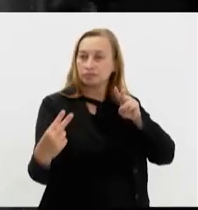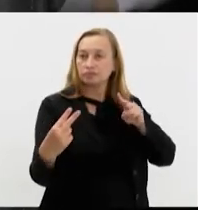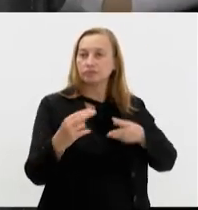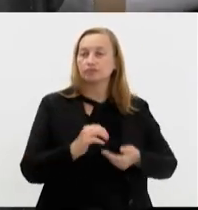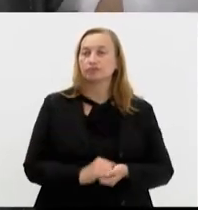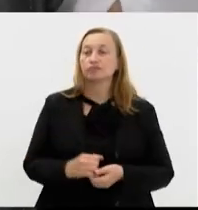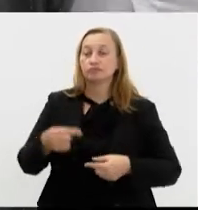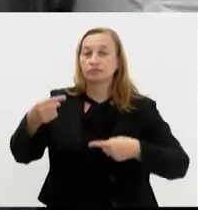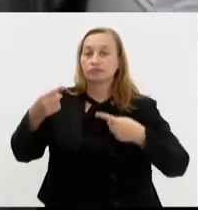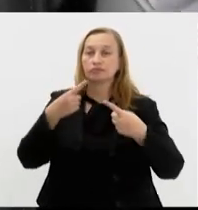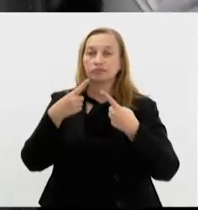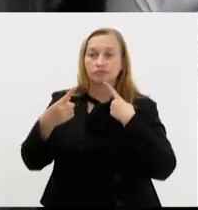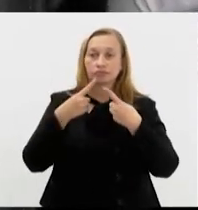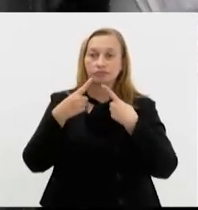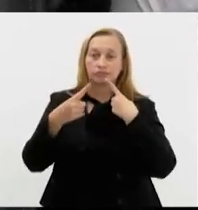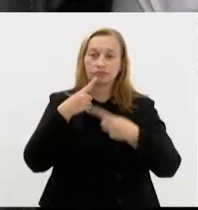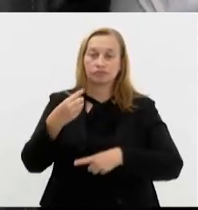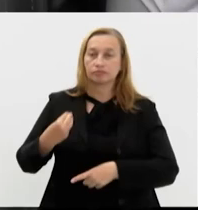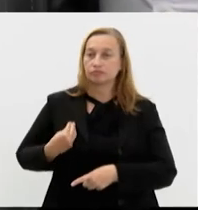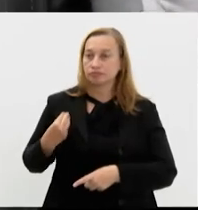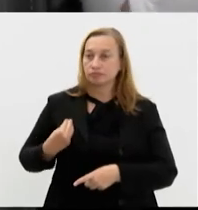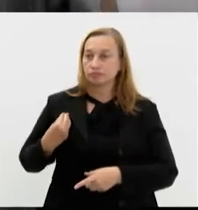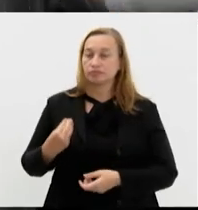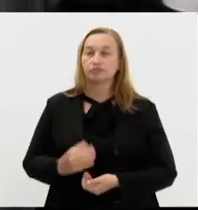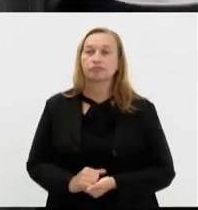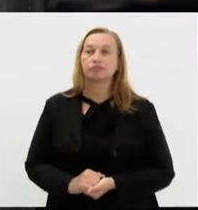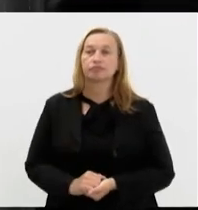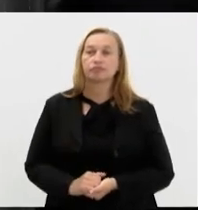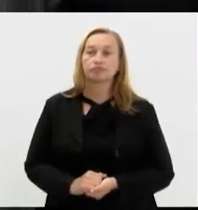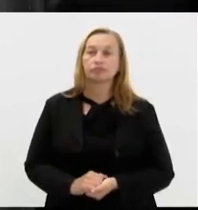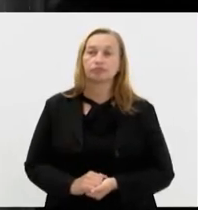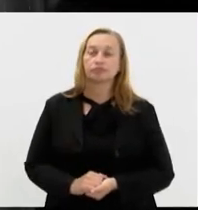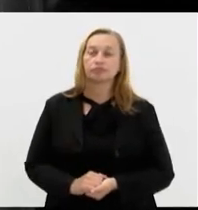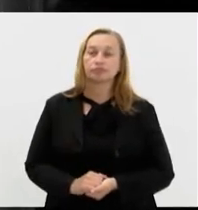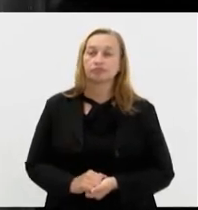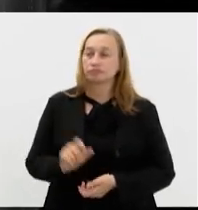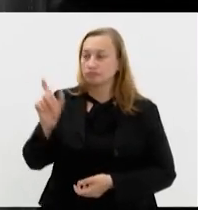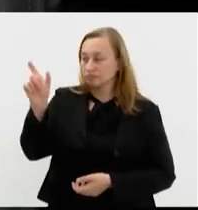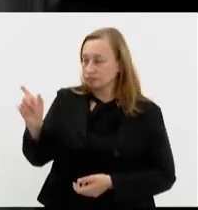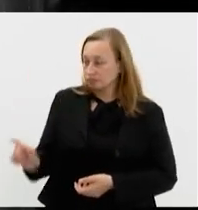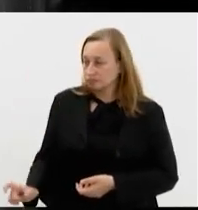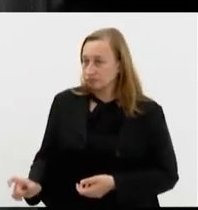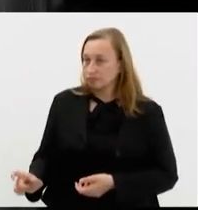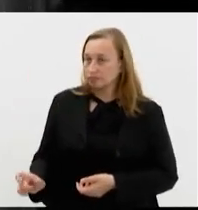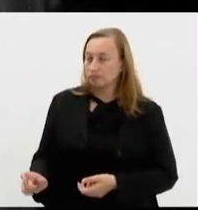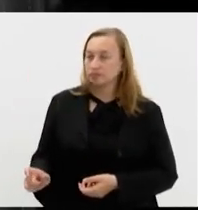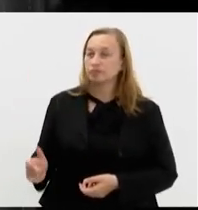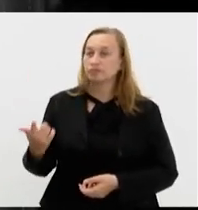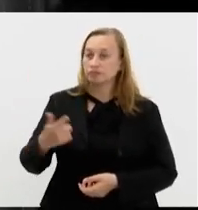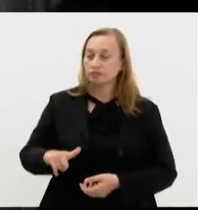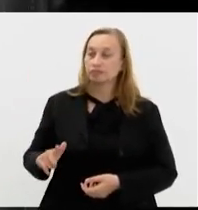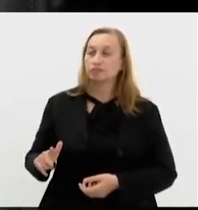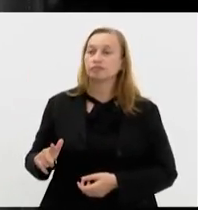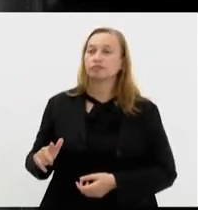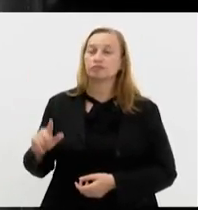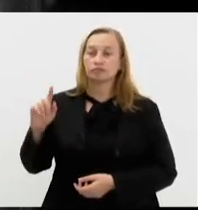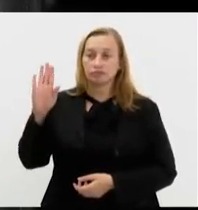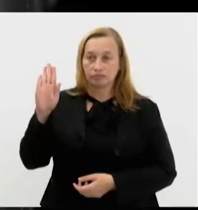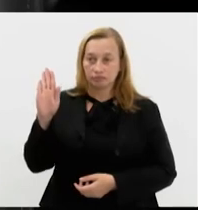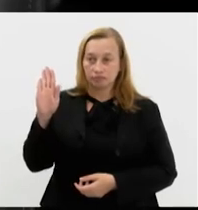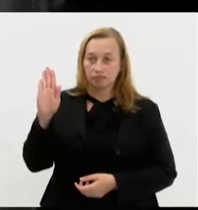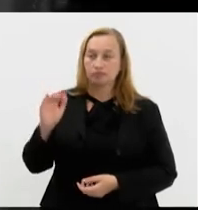de diálogos ao vivo daquela figura que disputa a reeleição e